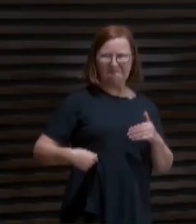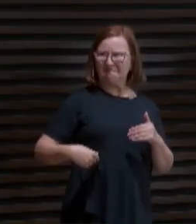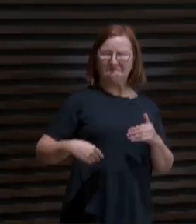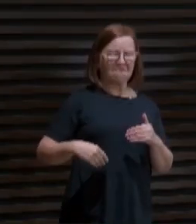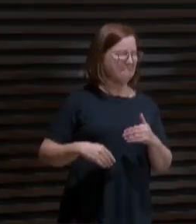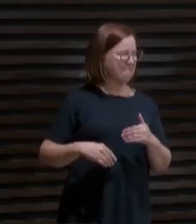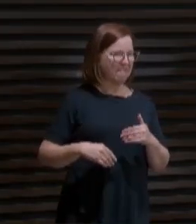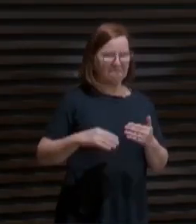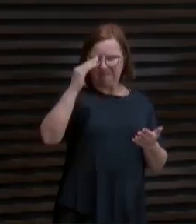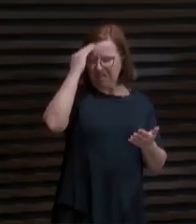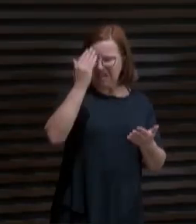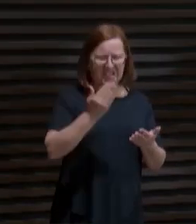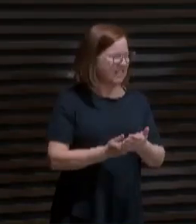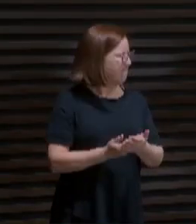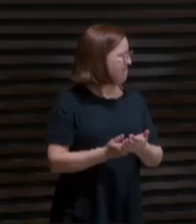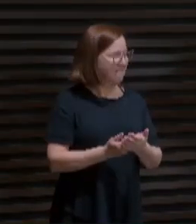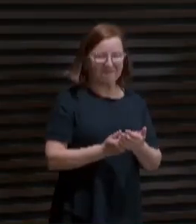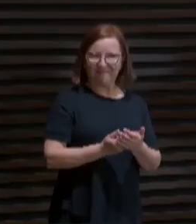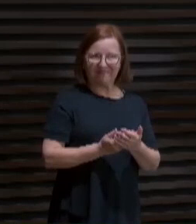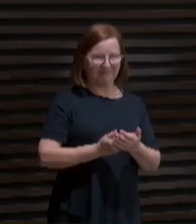algum acreditarei.